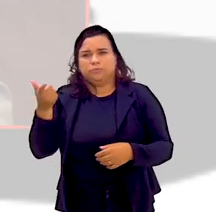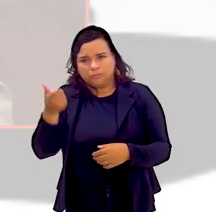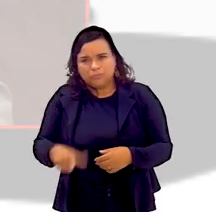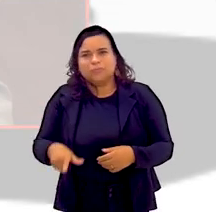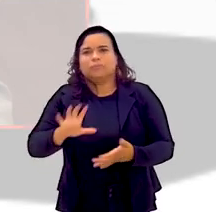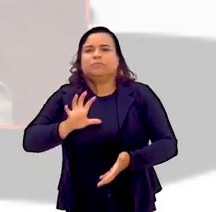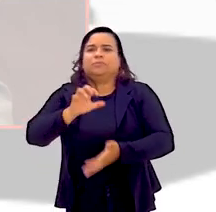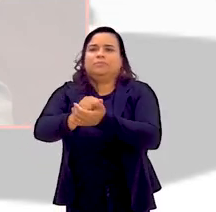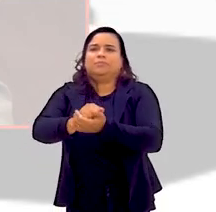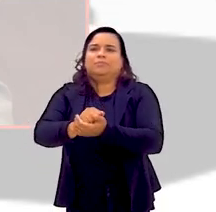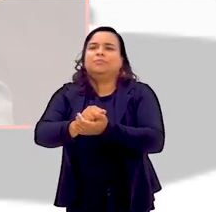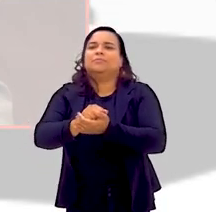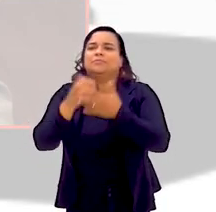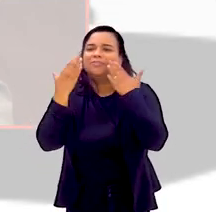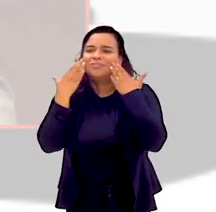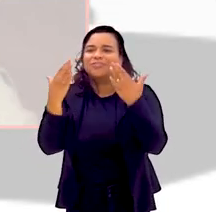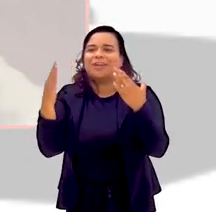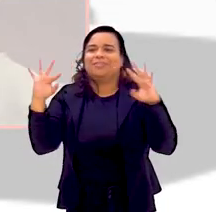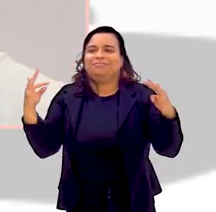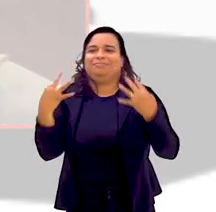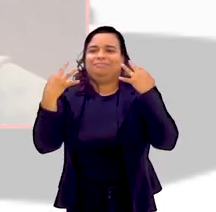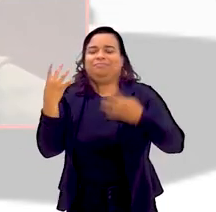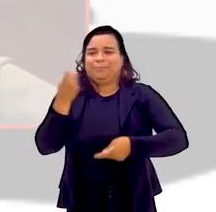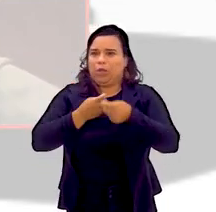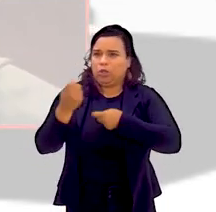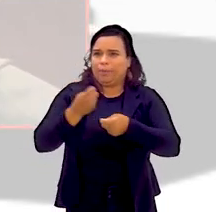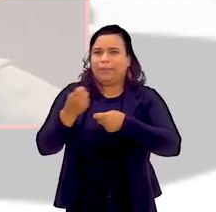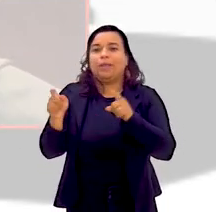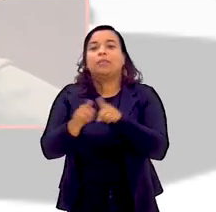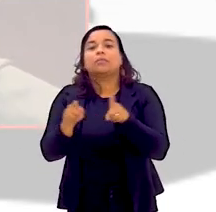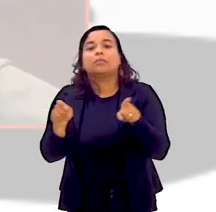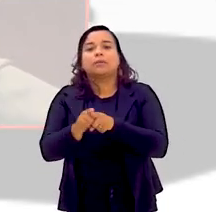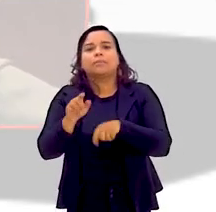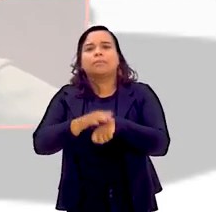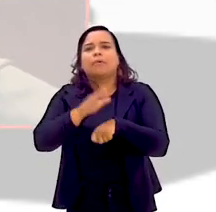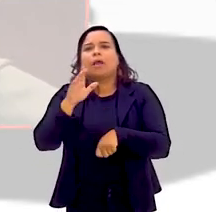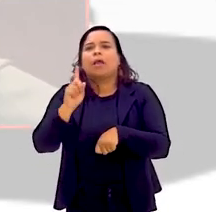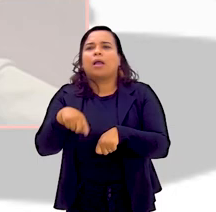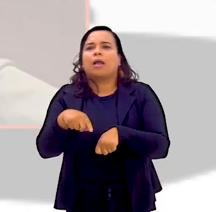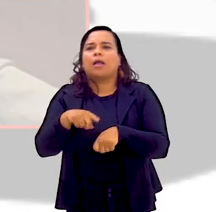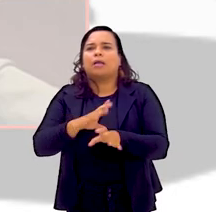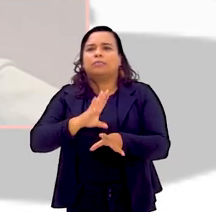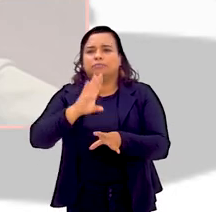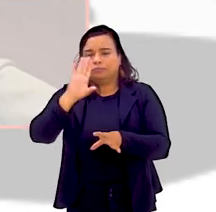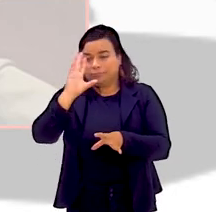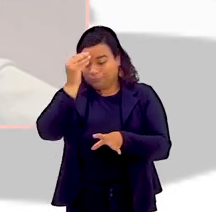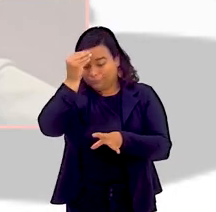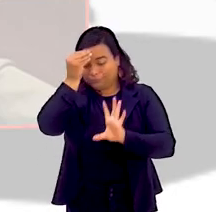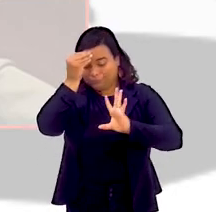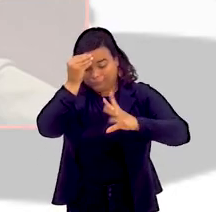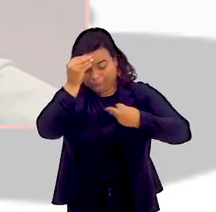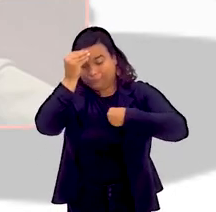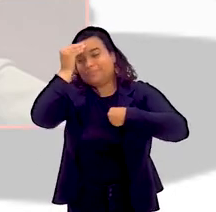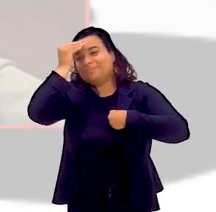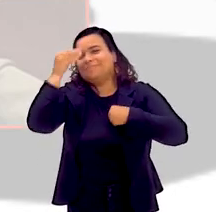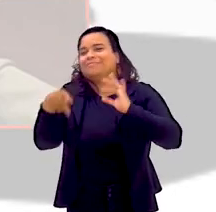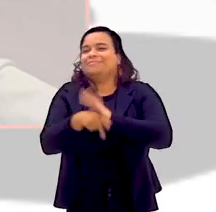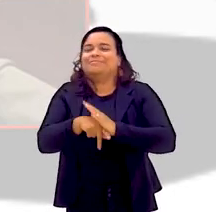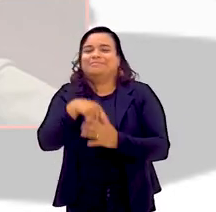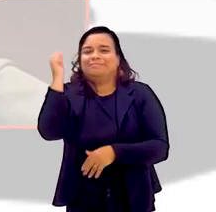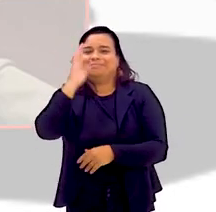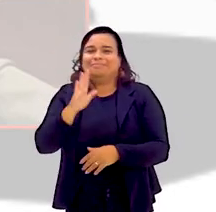volta a ocupar, vamos dizer assim, um destaque na nossa economia, mas também no coração e mente de todos os brasileiros que para cá